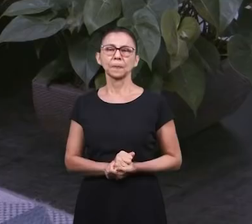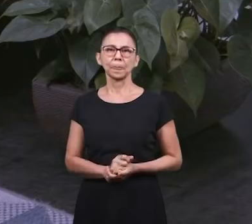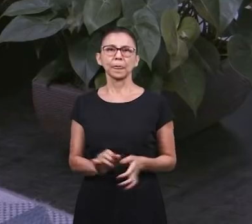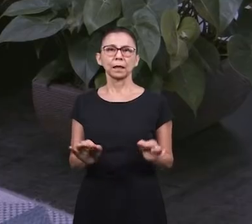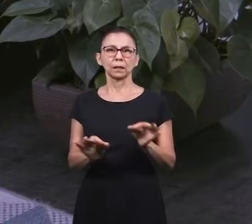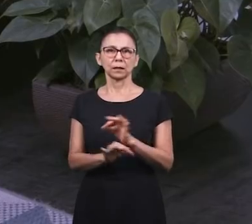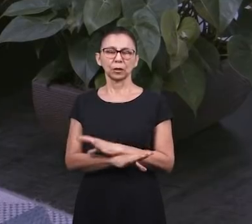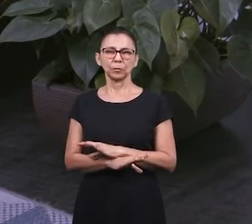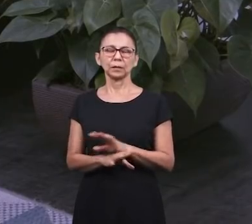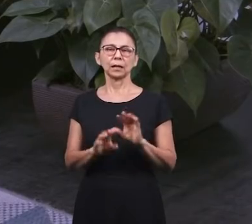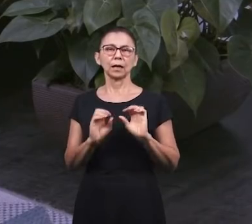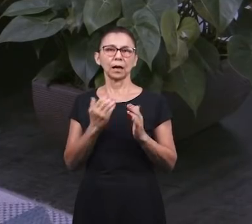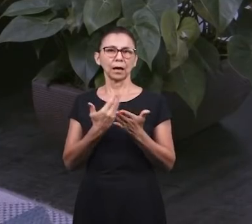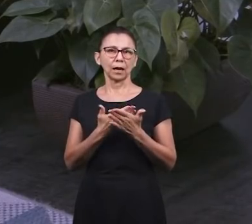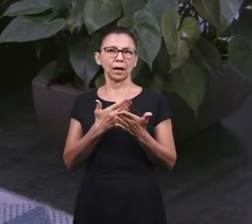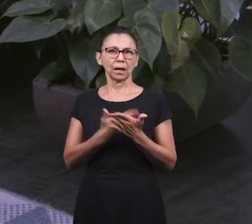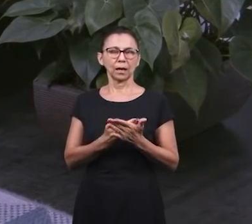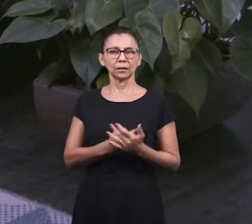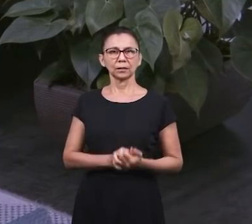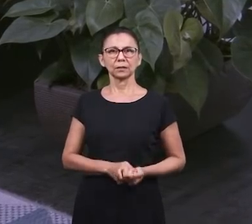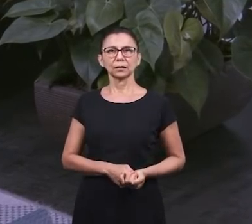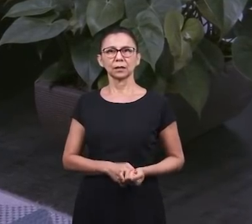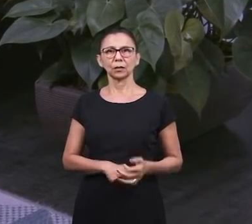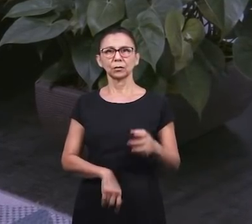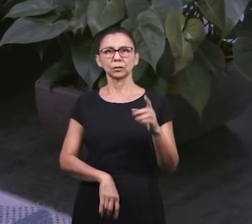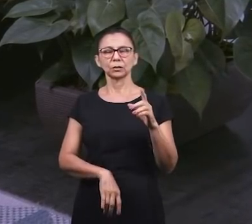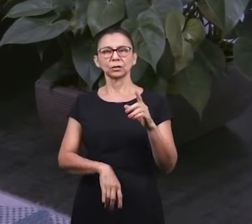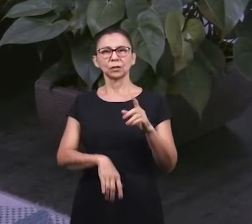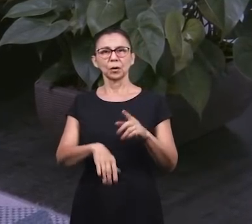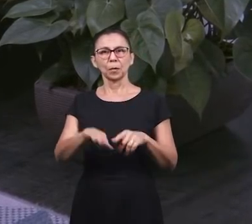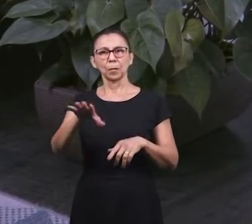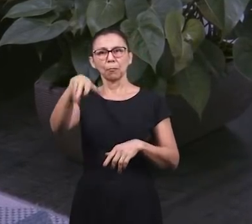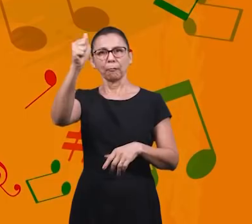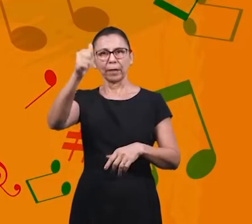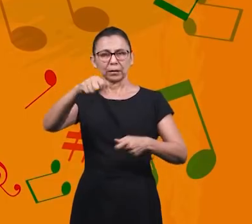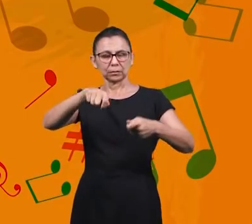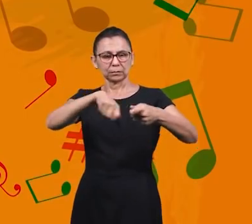louvor. Então, pegue o seu instrumento e vamos aprender.